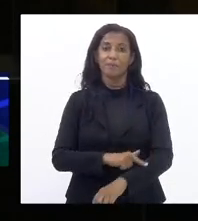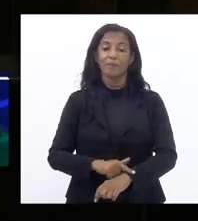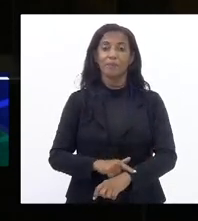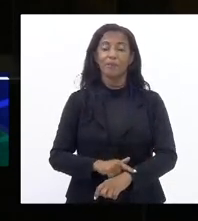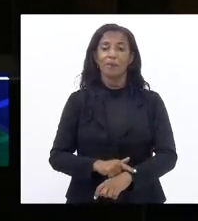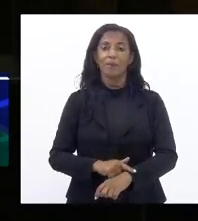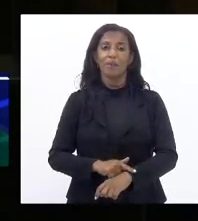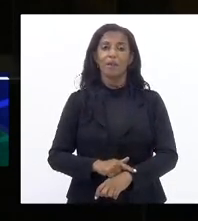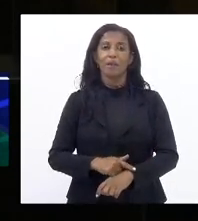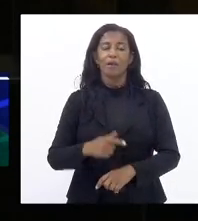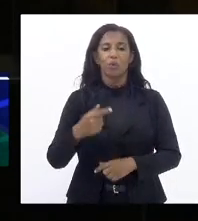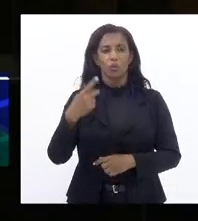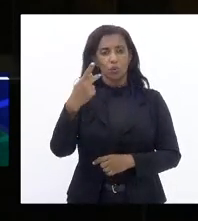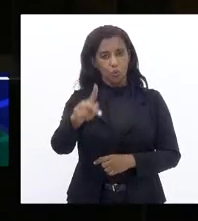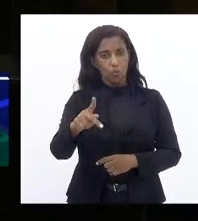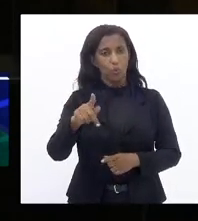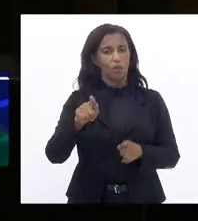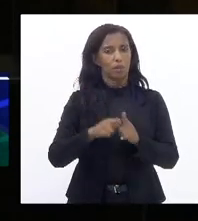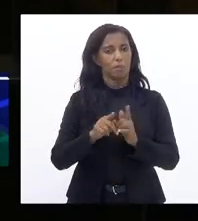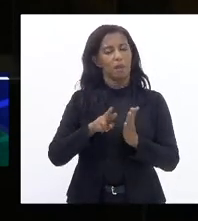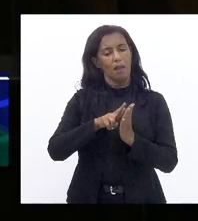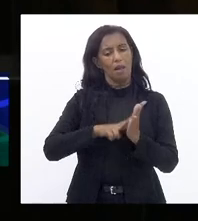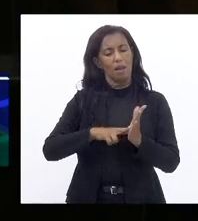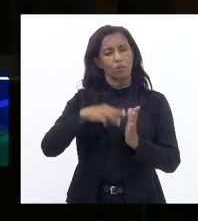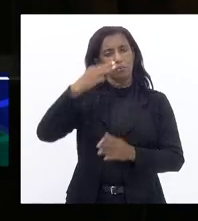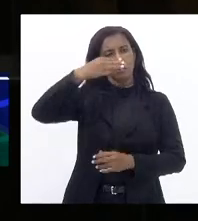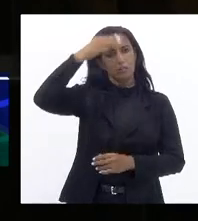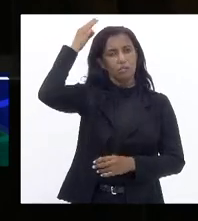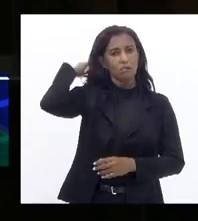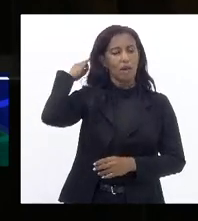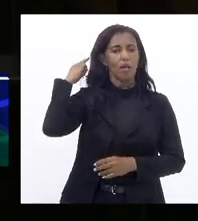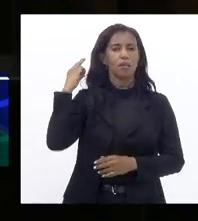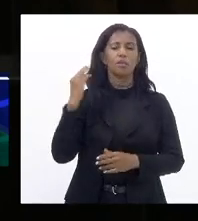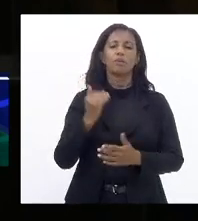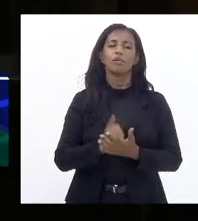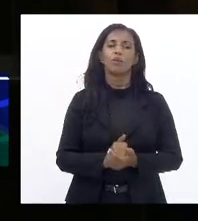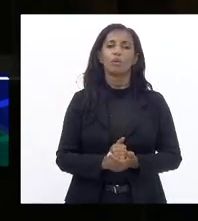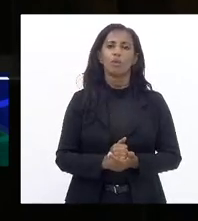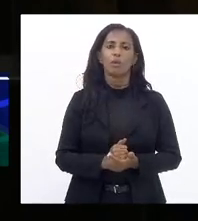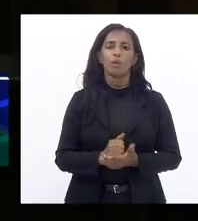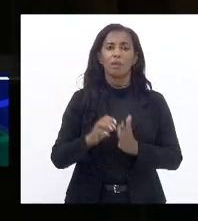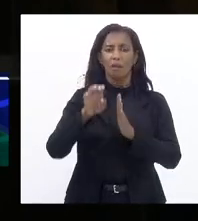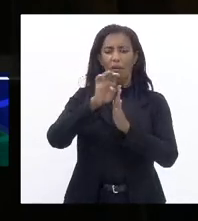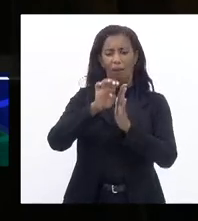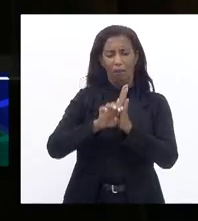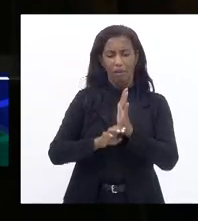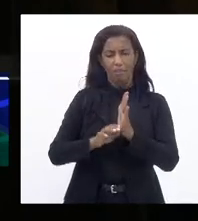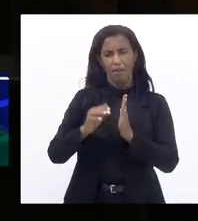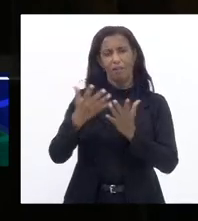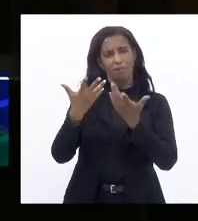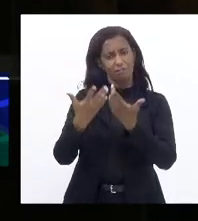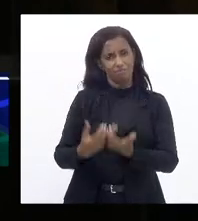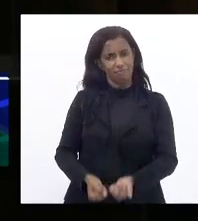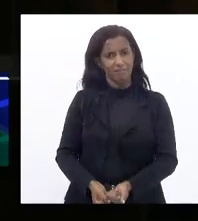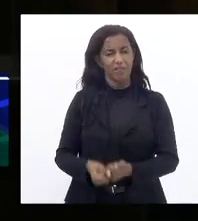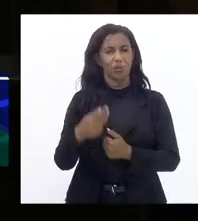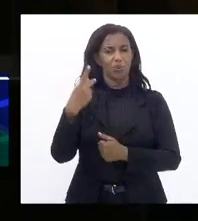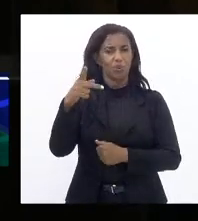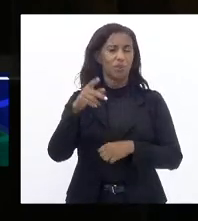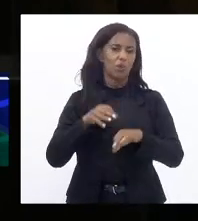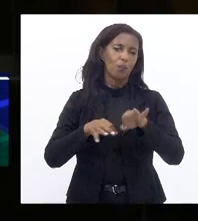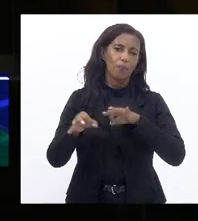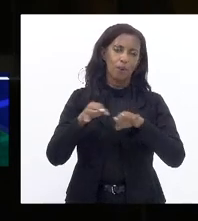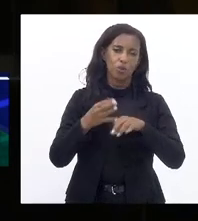deputado Márcio Pacheco, relator da matéria, que acatou a emenda que fiz ao seu projeto no intuito